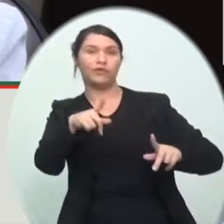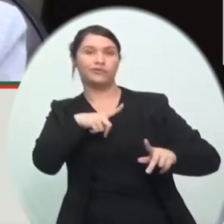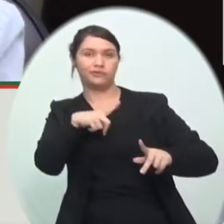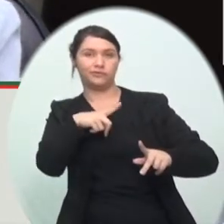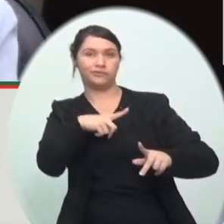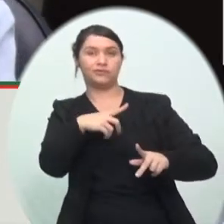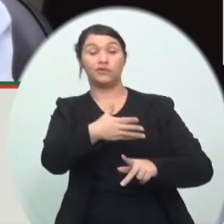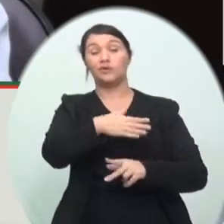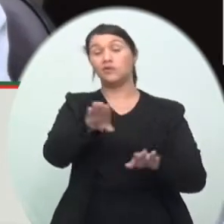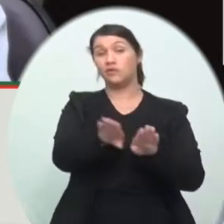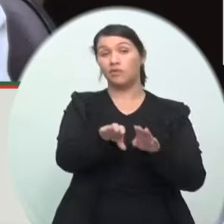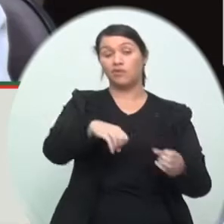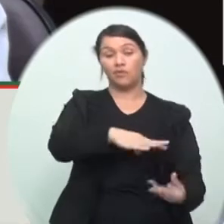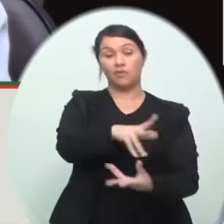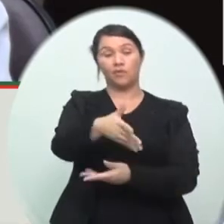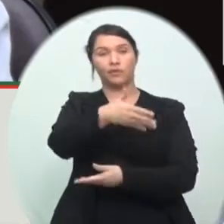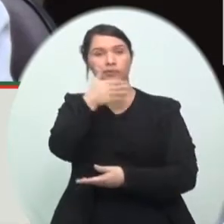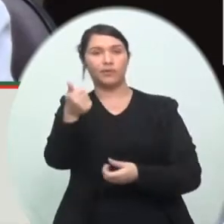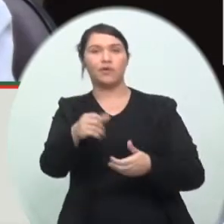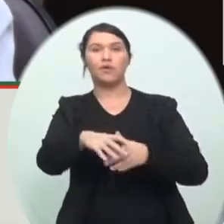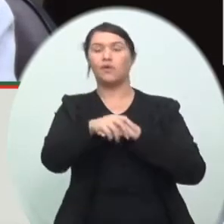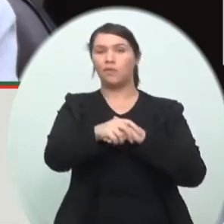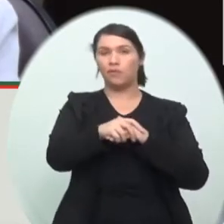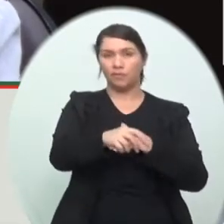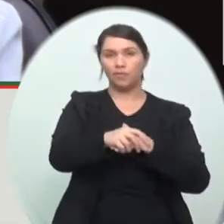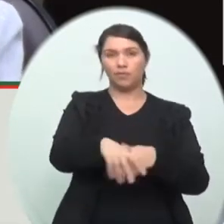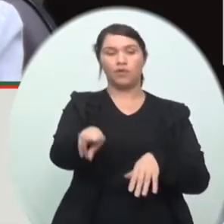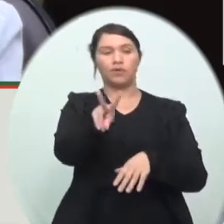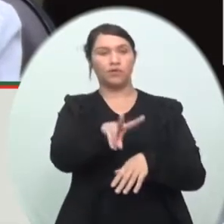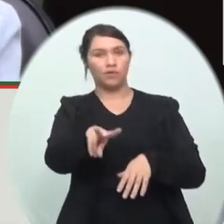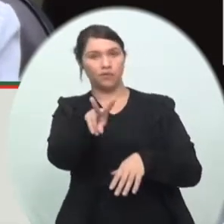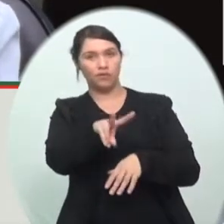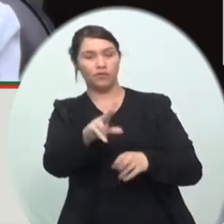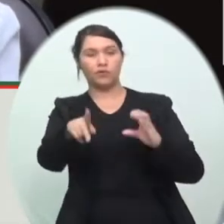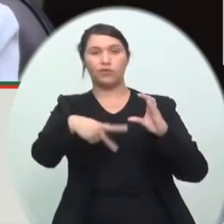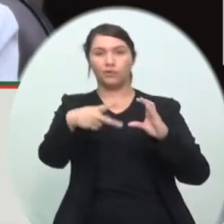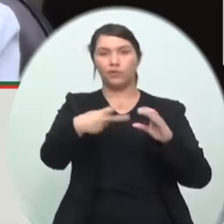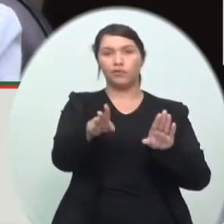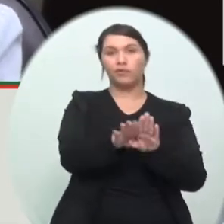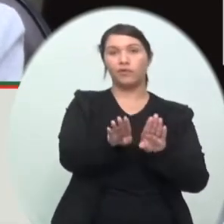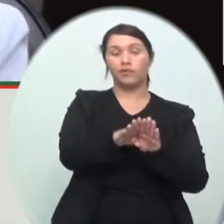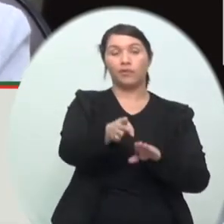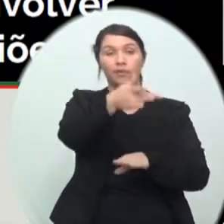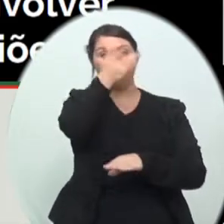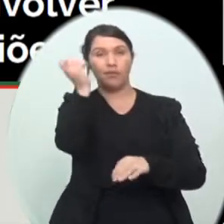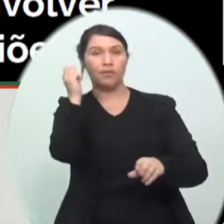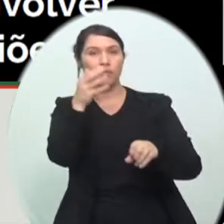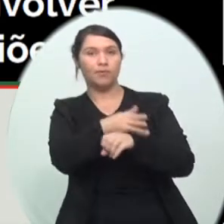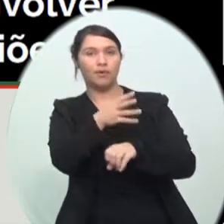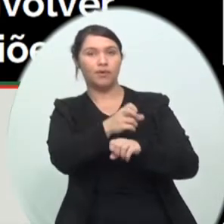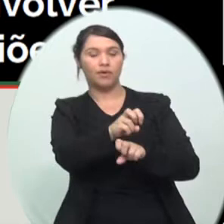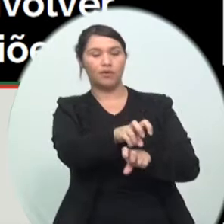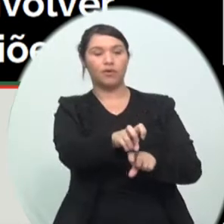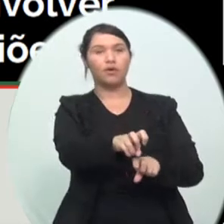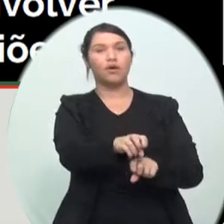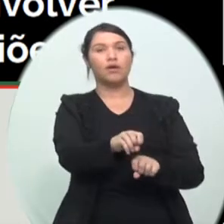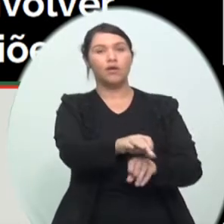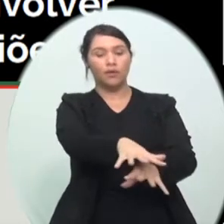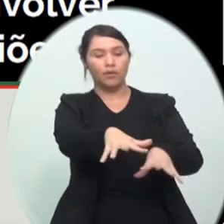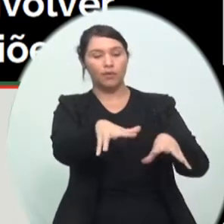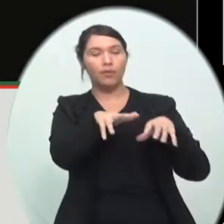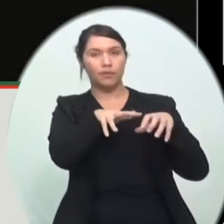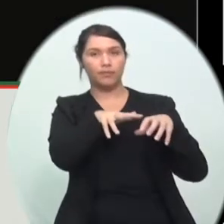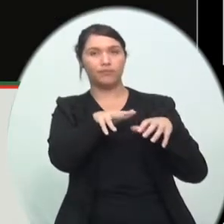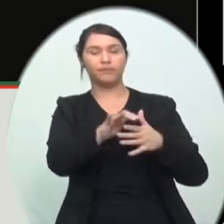a casa e os participantes da plateia também. Eu vou passar um videozinho